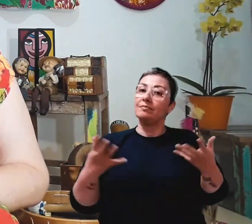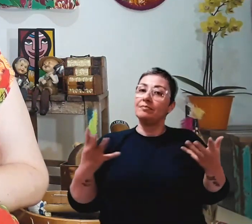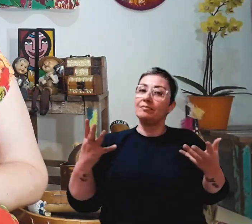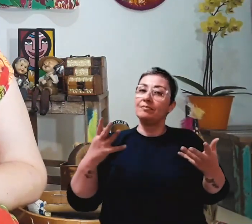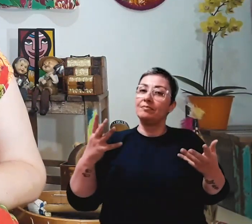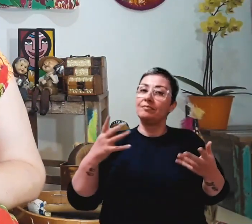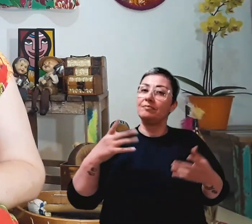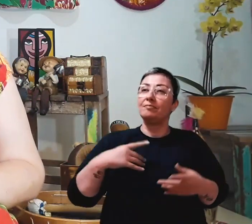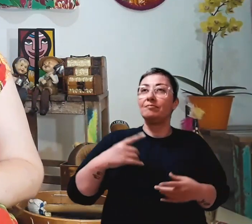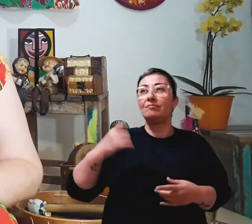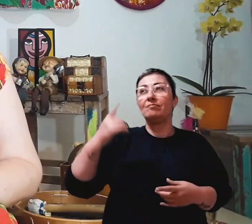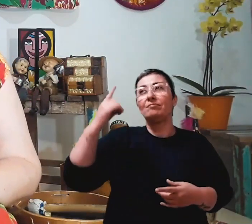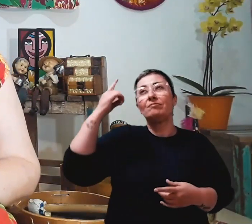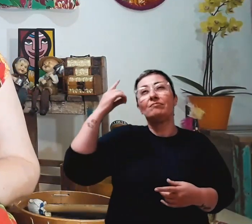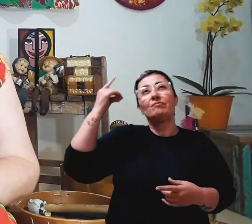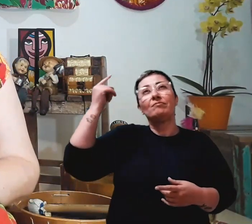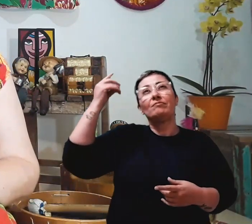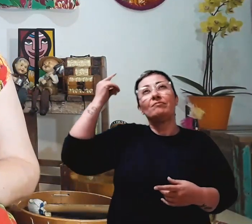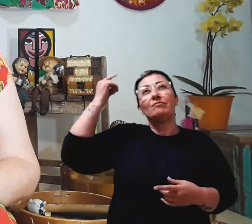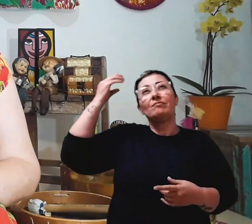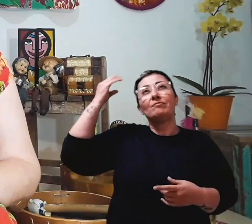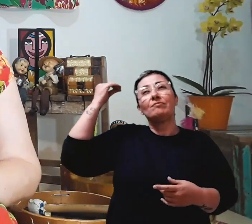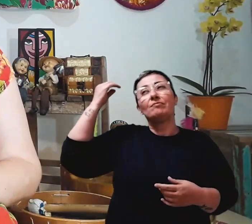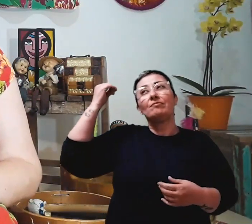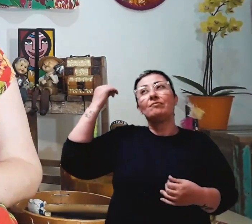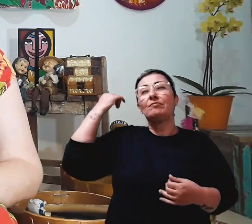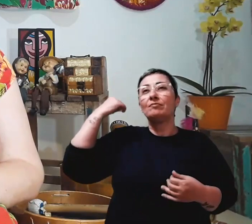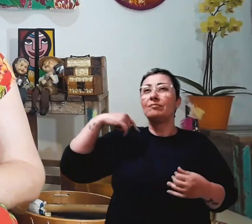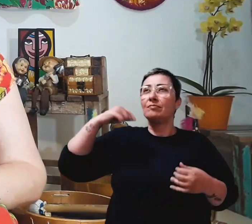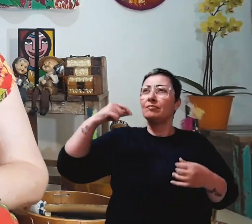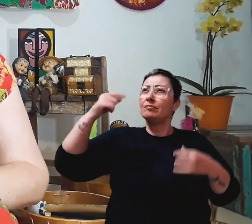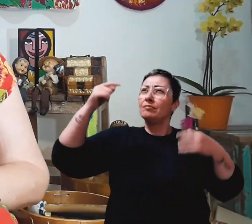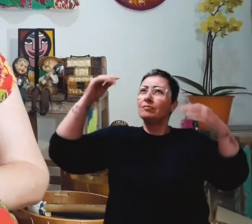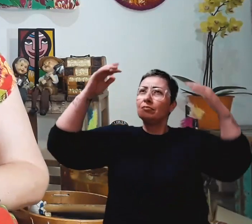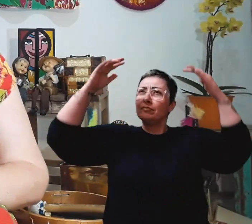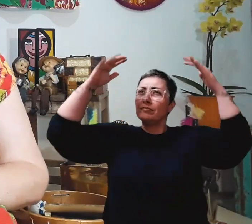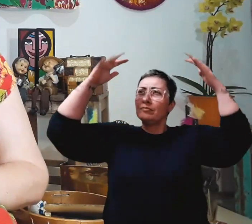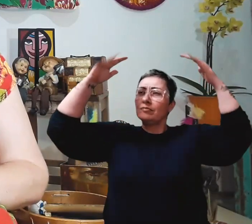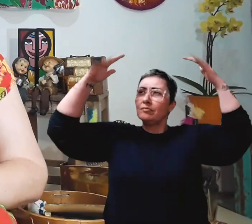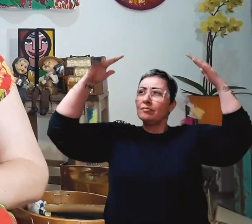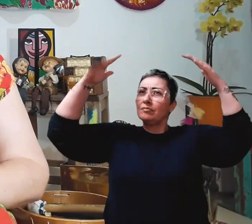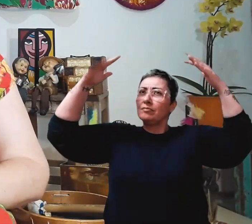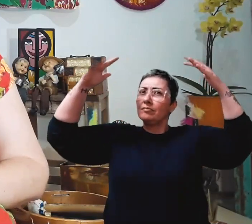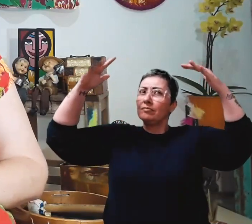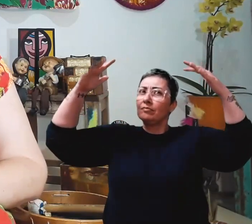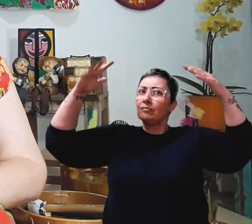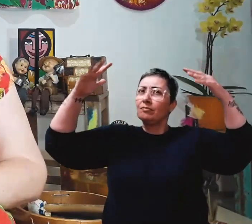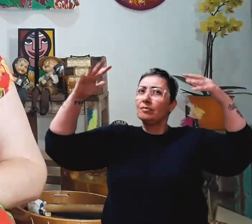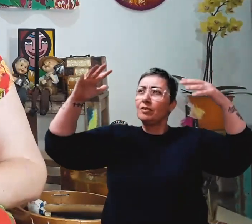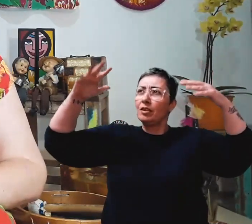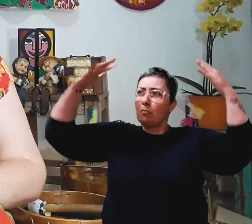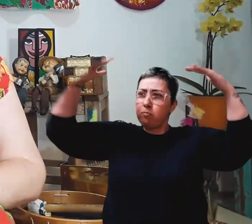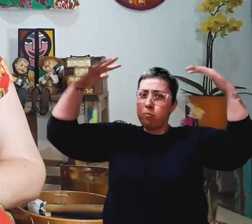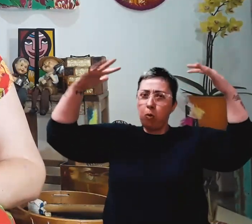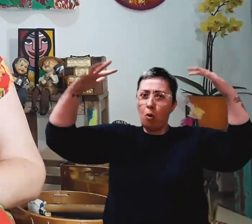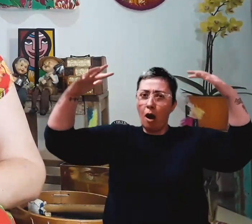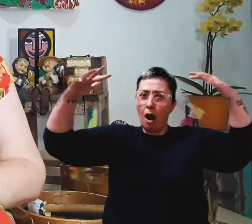Uma vez ouvi cair do céu a voz do